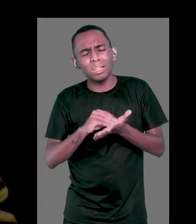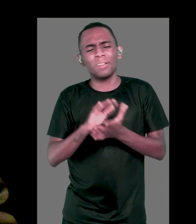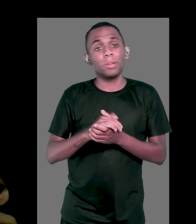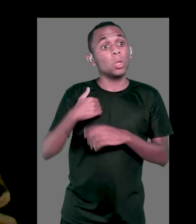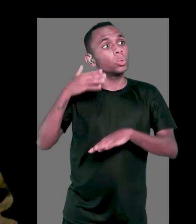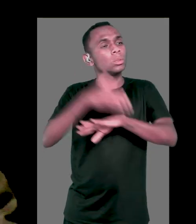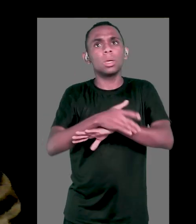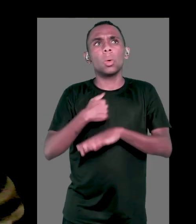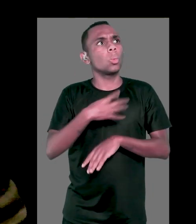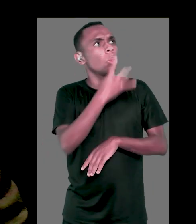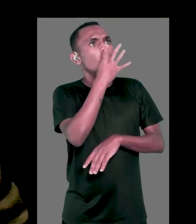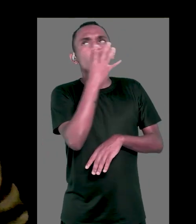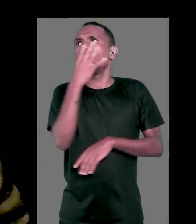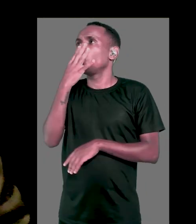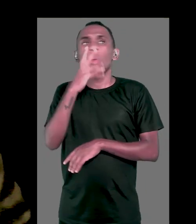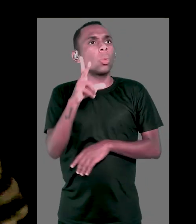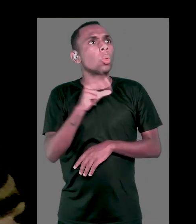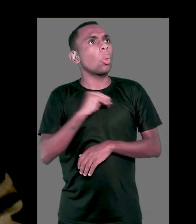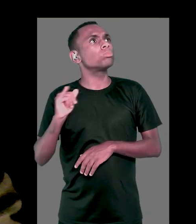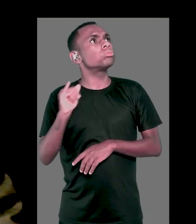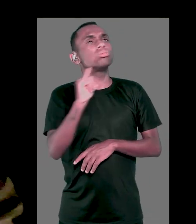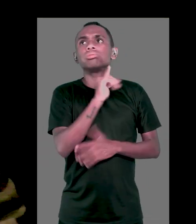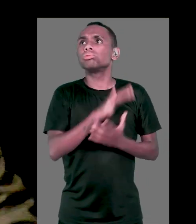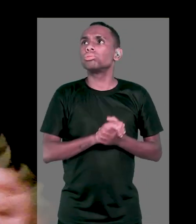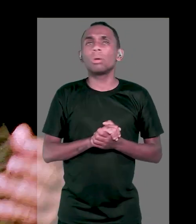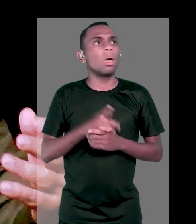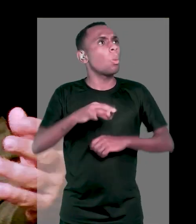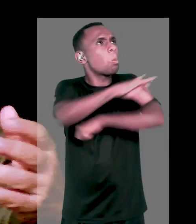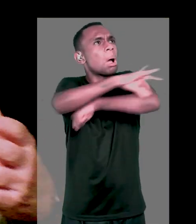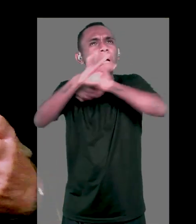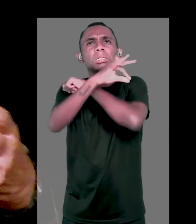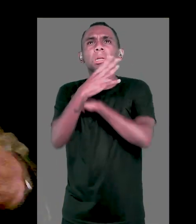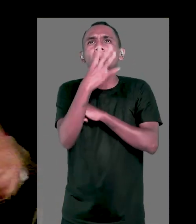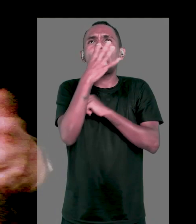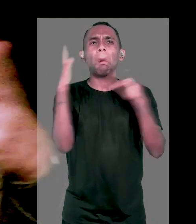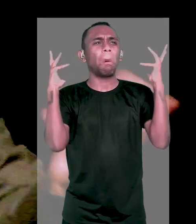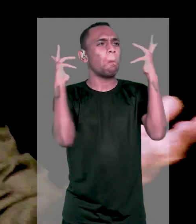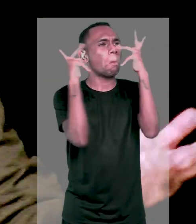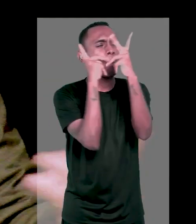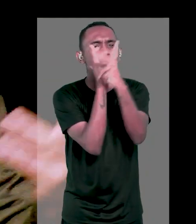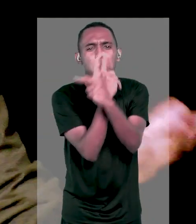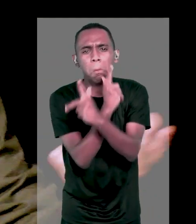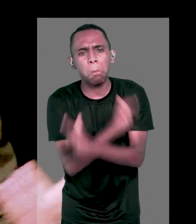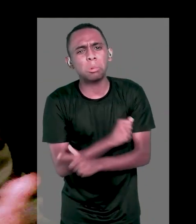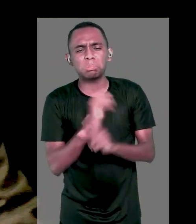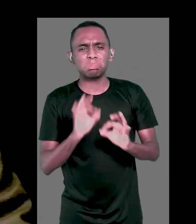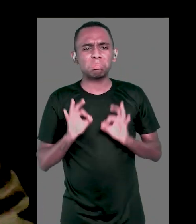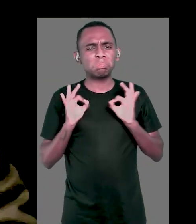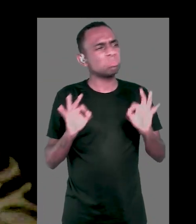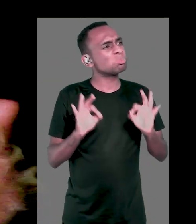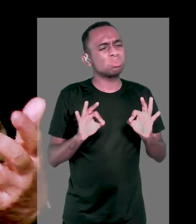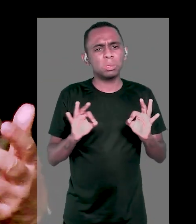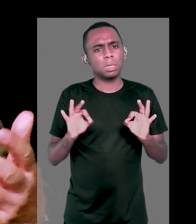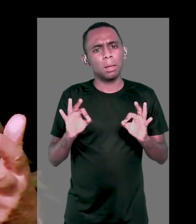no aeroporto de Congonhas de São Paulo que é um aeroporto que foi construído no final dos anos 40 para o início dos anos 50